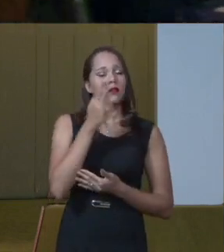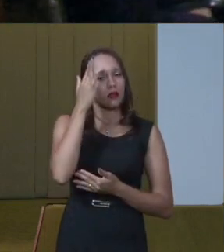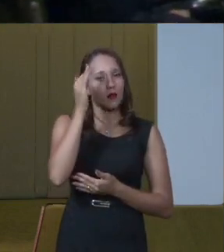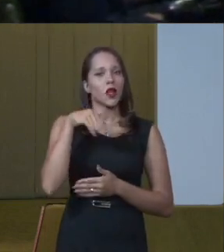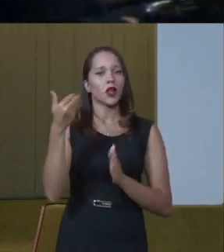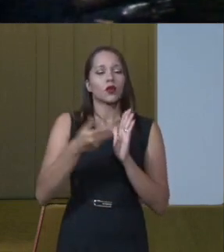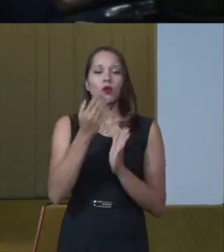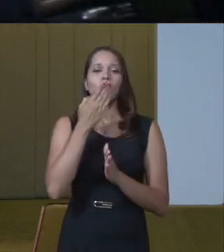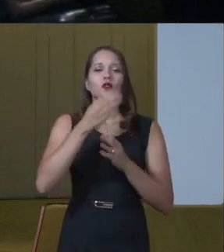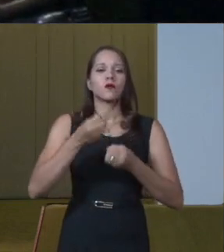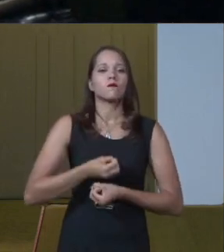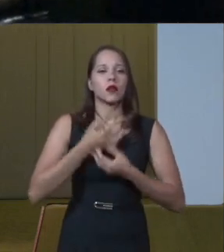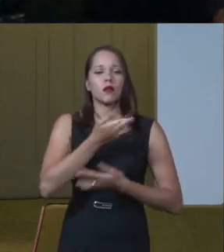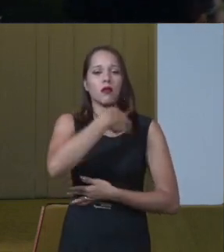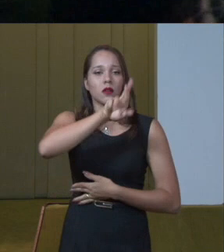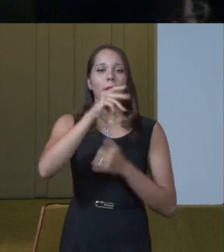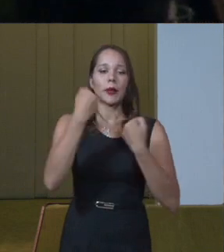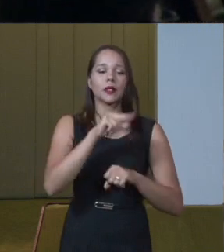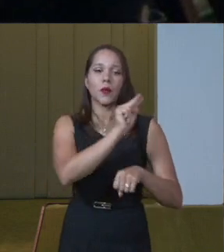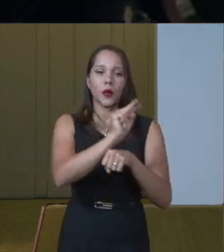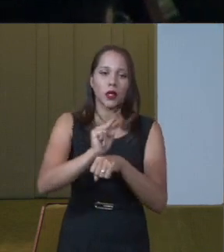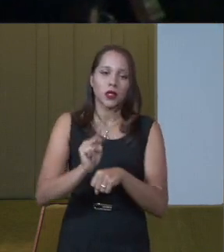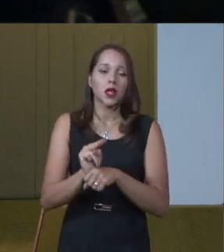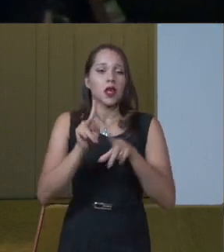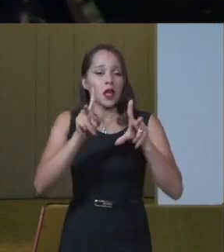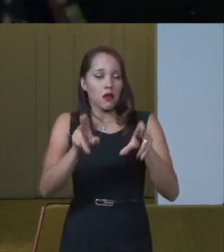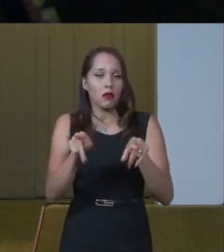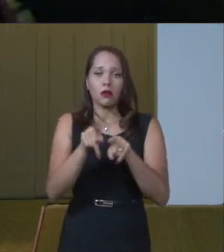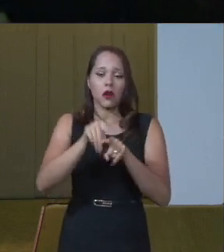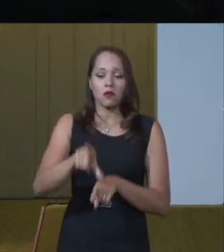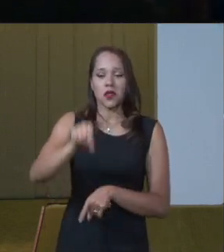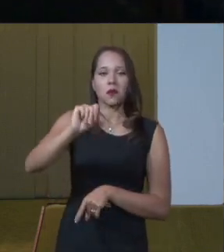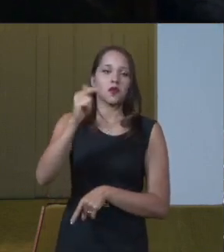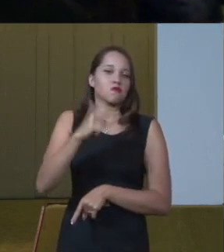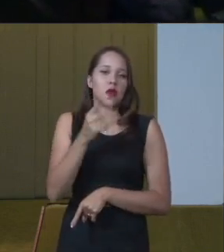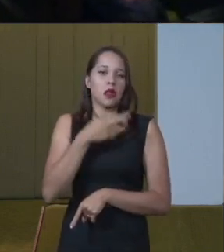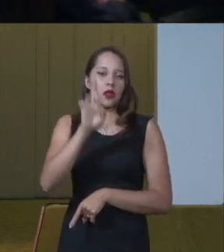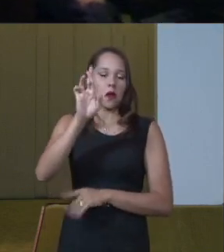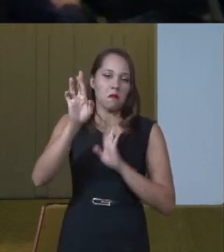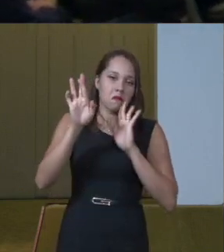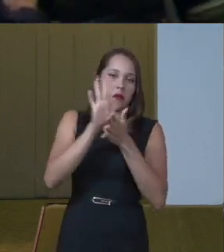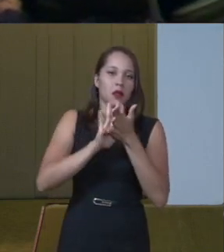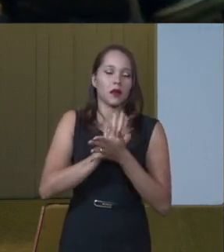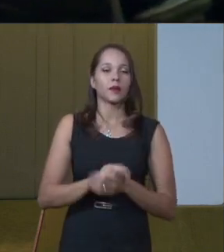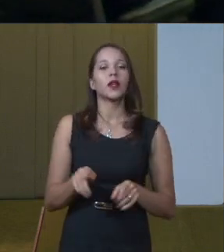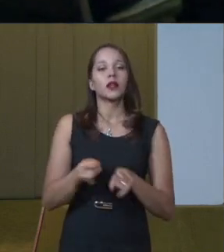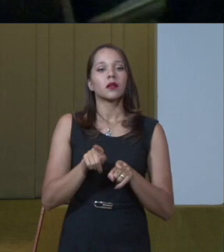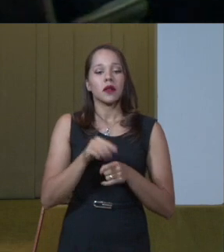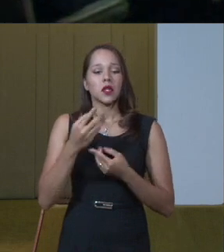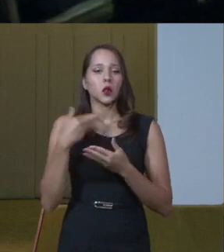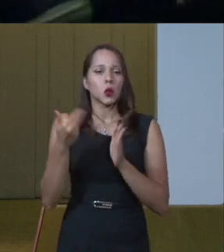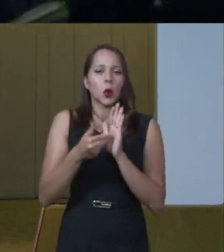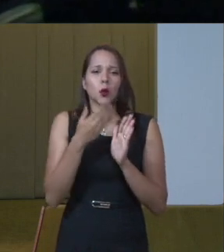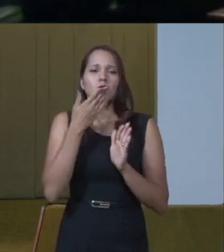expressões religiosas devem ser igualmente protegidas, assim como a opção de não ter religião alguma. Em particular, condenamos os contínuos atos de intolerância